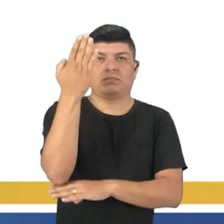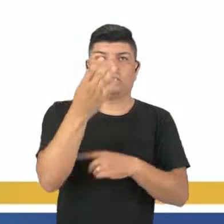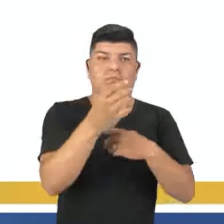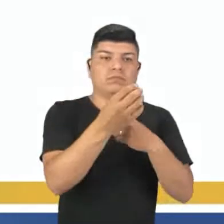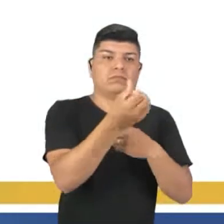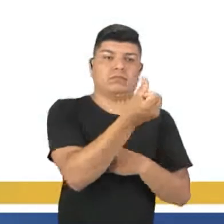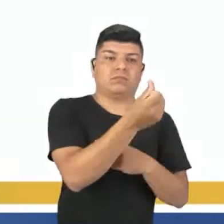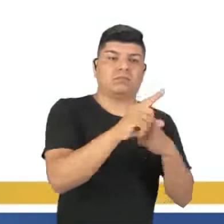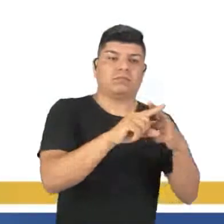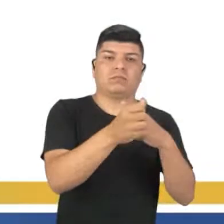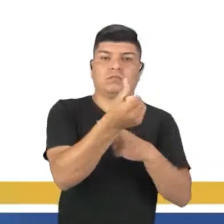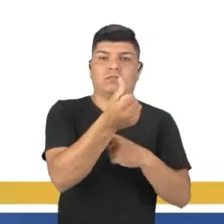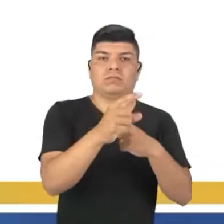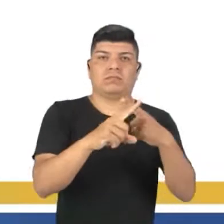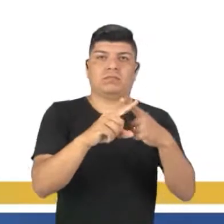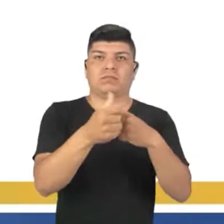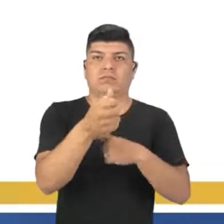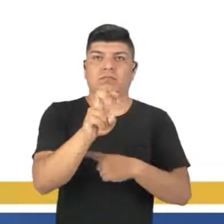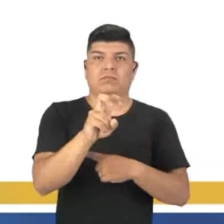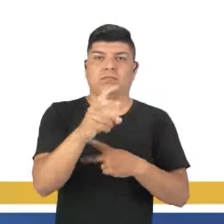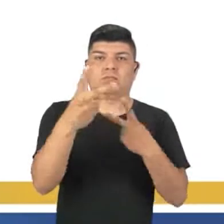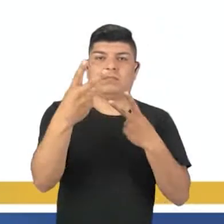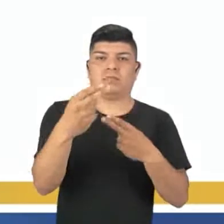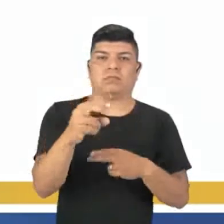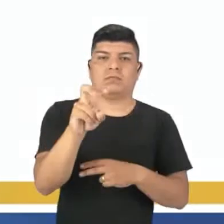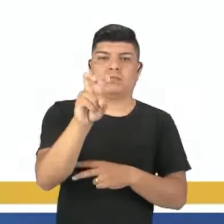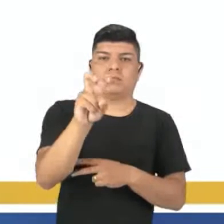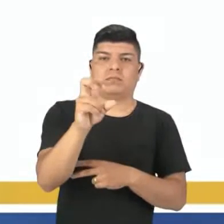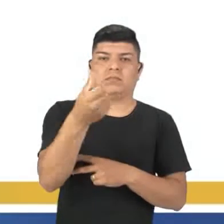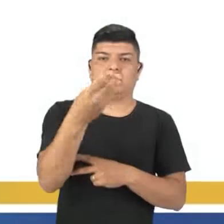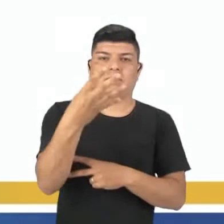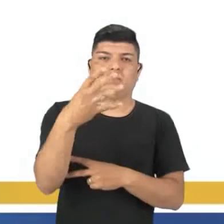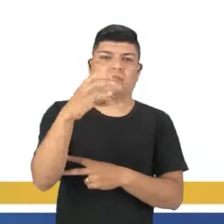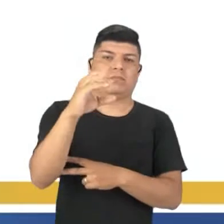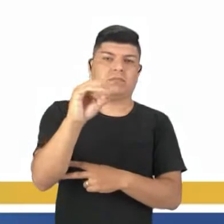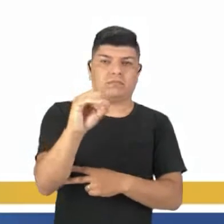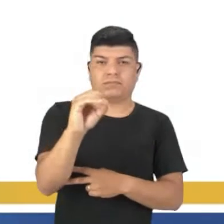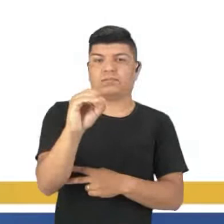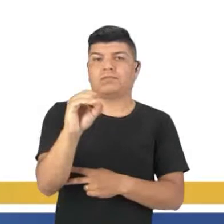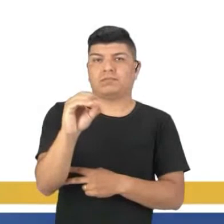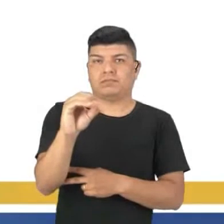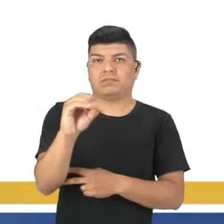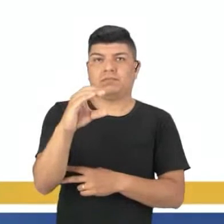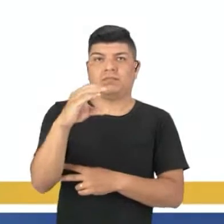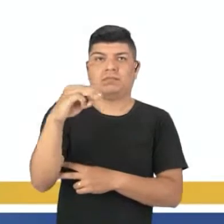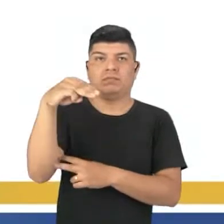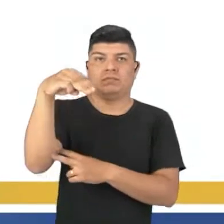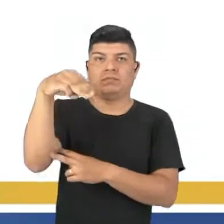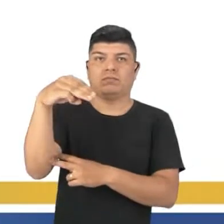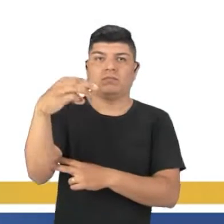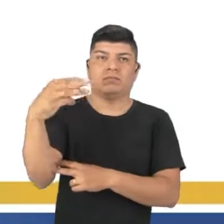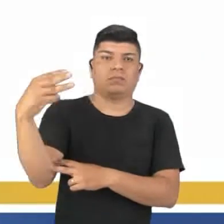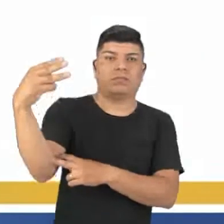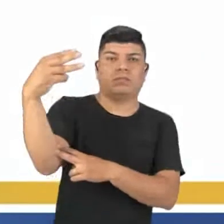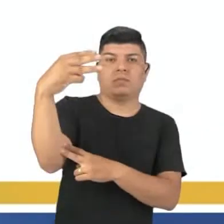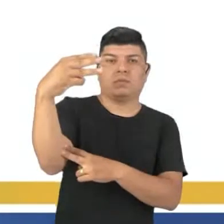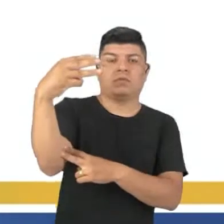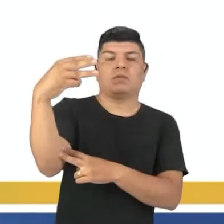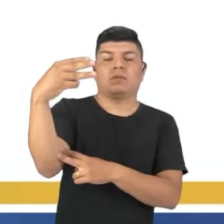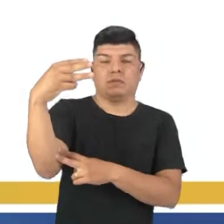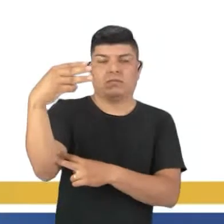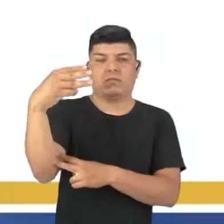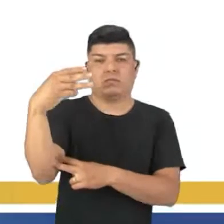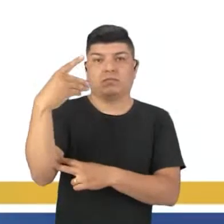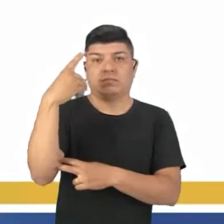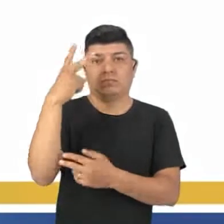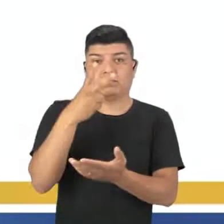vezes 6 vezes 15 é igual a 540. 540 centímetros cúbicos, né? É importante a gente frisar